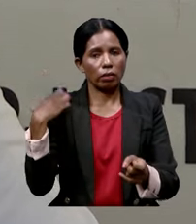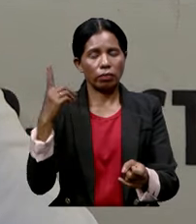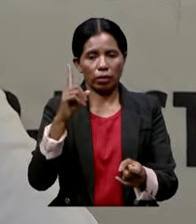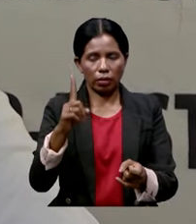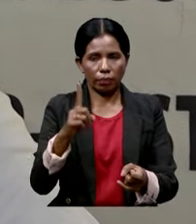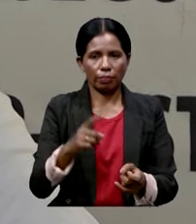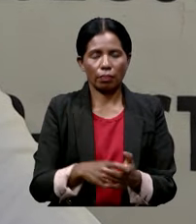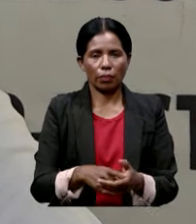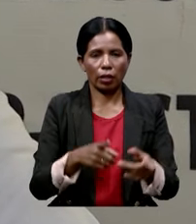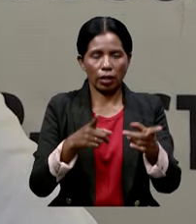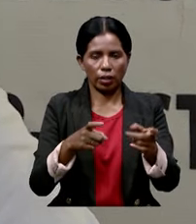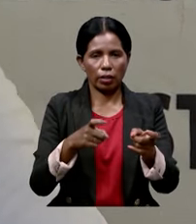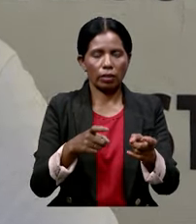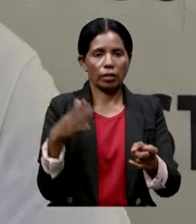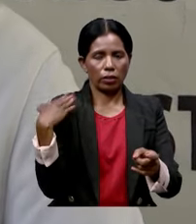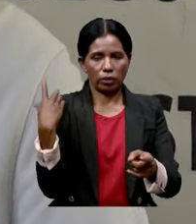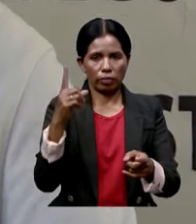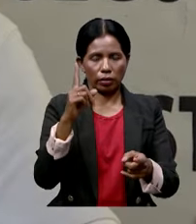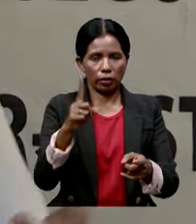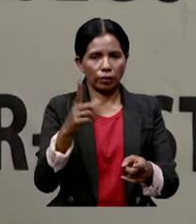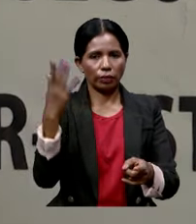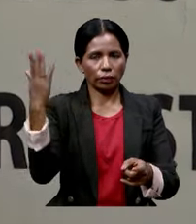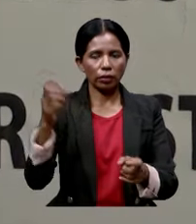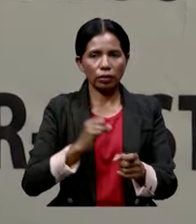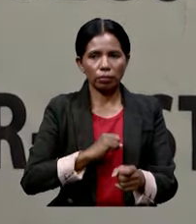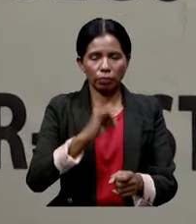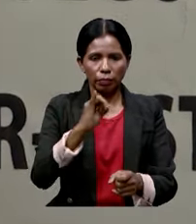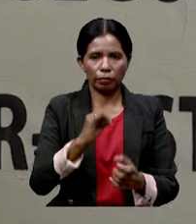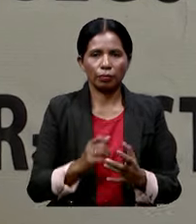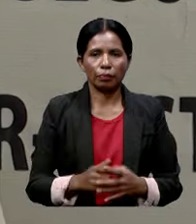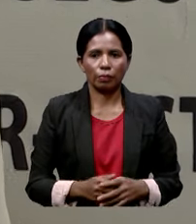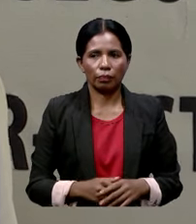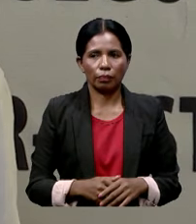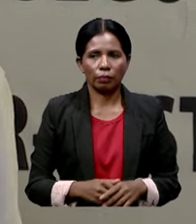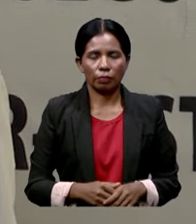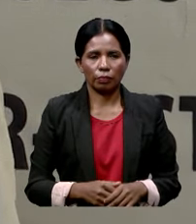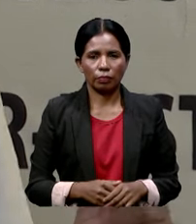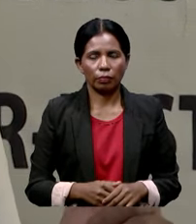deve desconfia tiro jovem e a sua